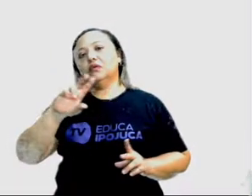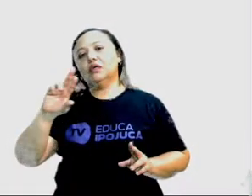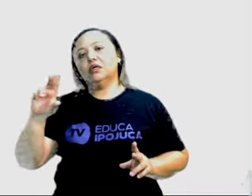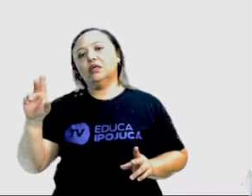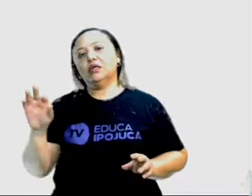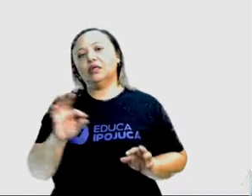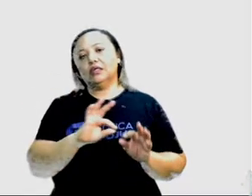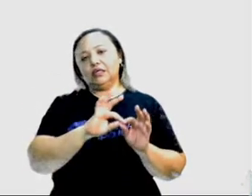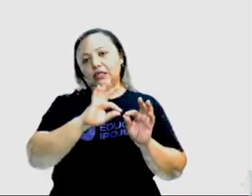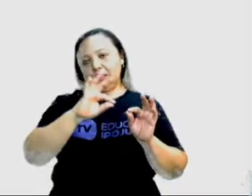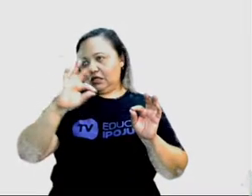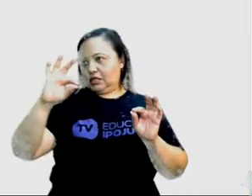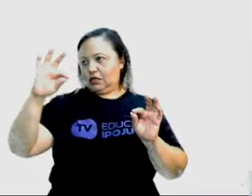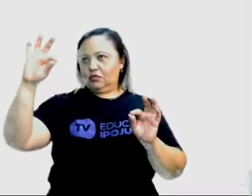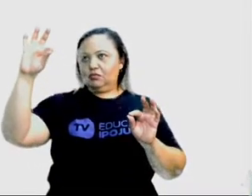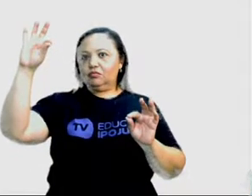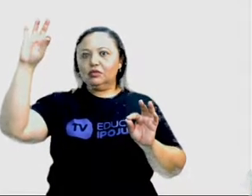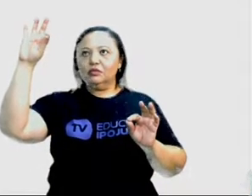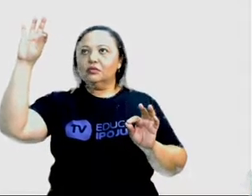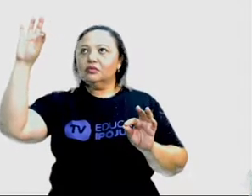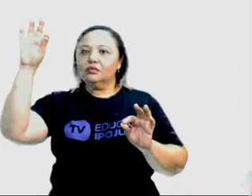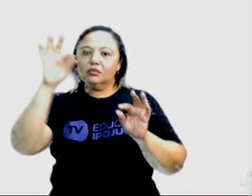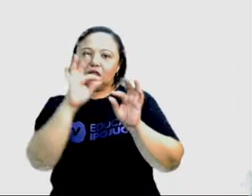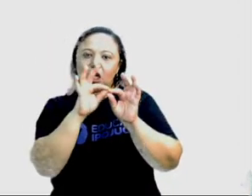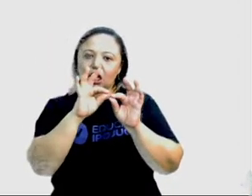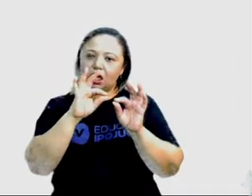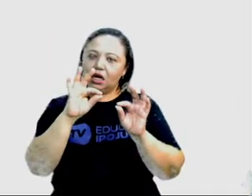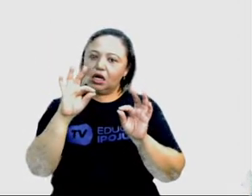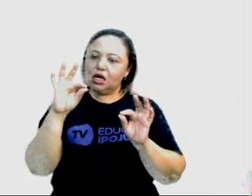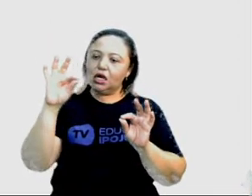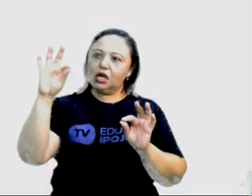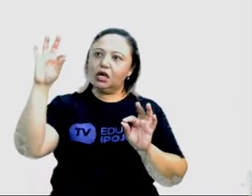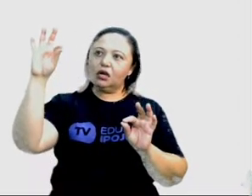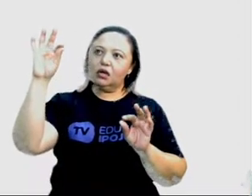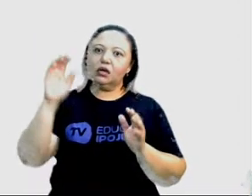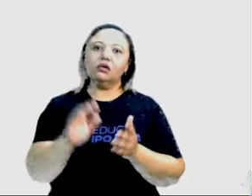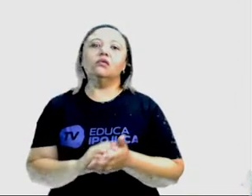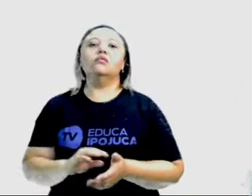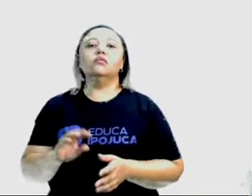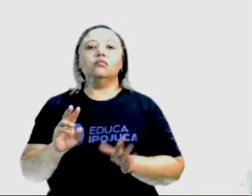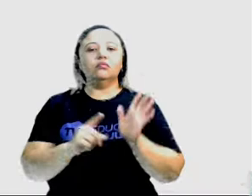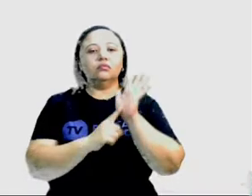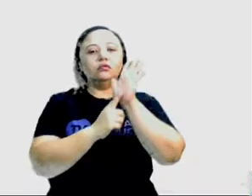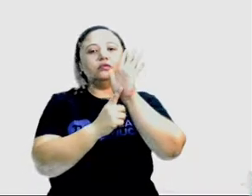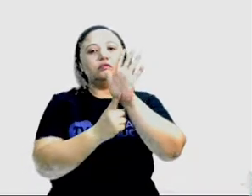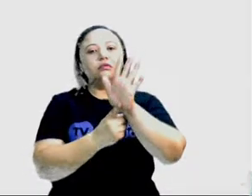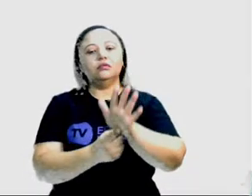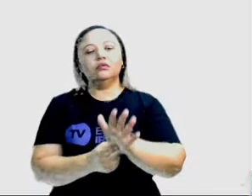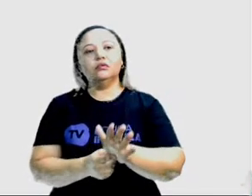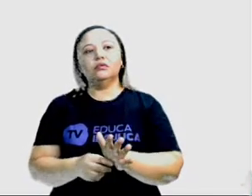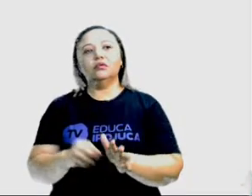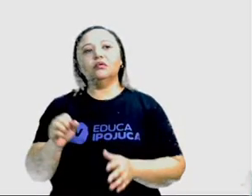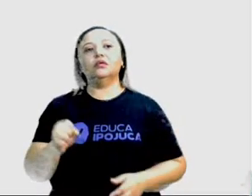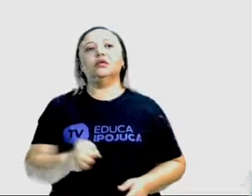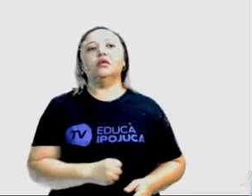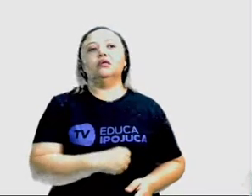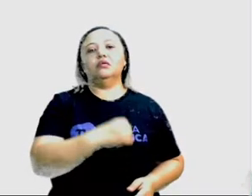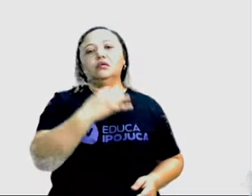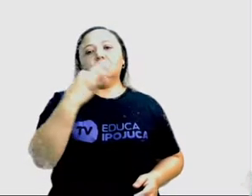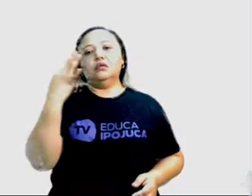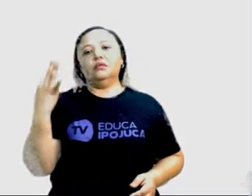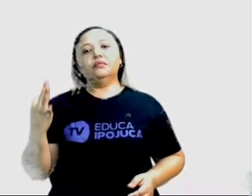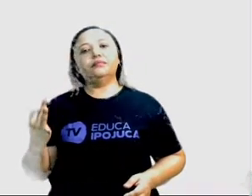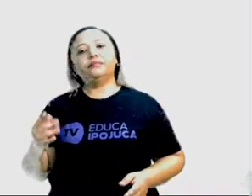setinha subindo, ó, mostrando, né, o que aconteceu. Que tinha uma determinada quantidade, depois